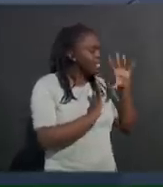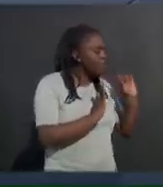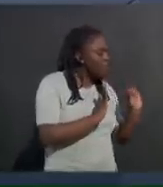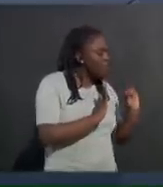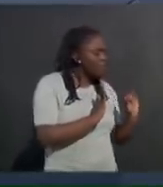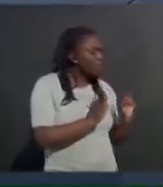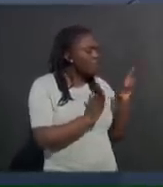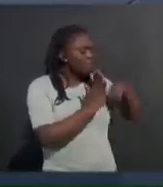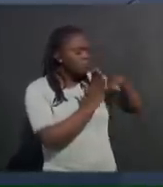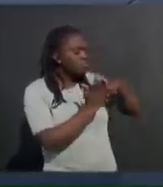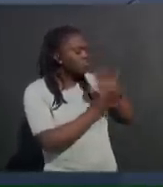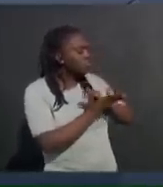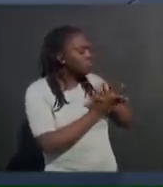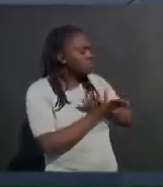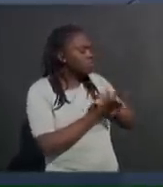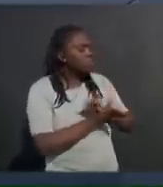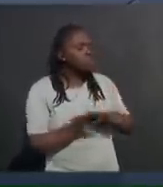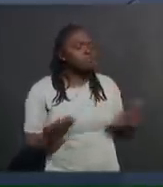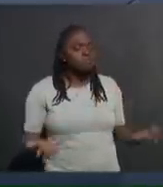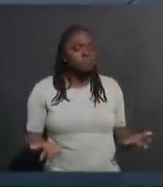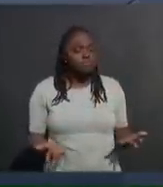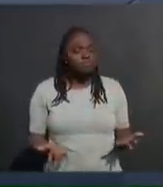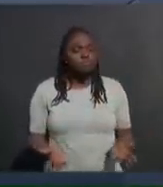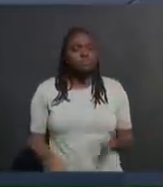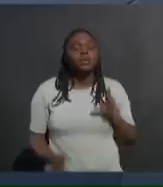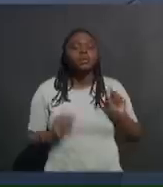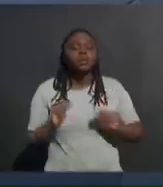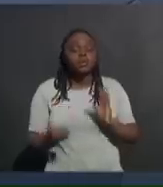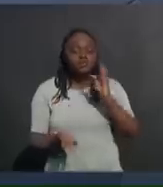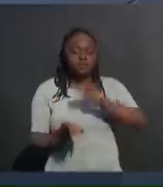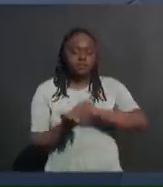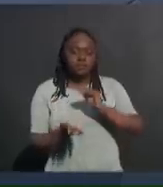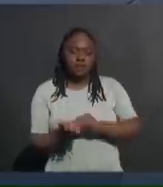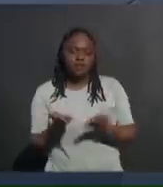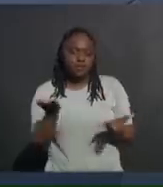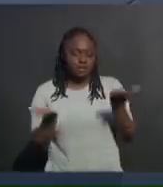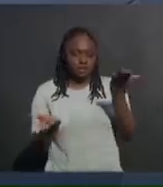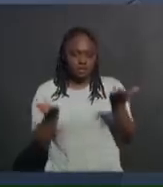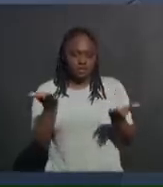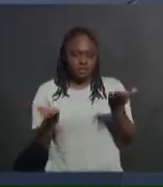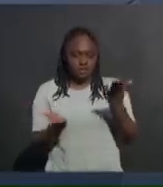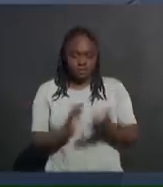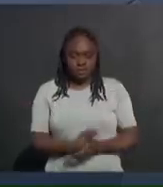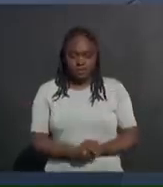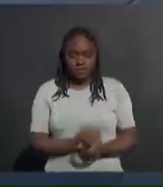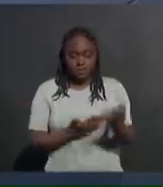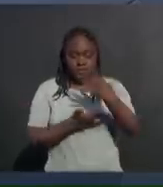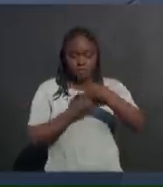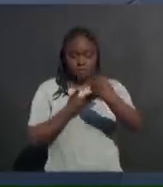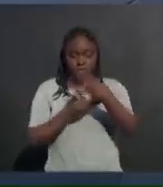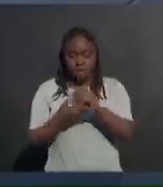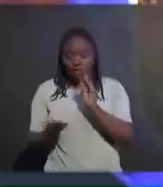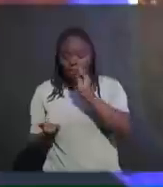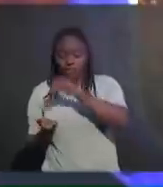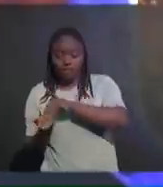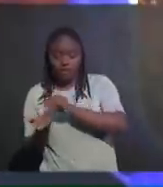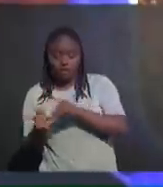dias sem ler nenhum? É um desequilíbrio. Fala comigo, faltas e